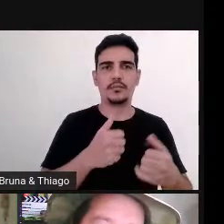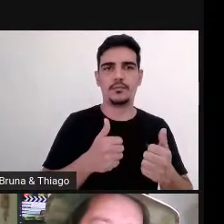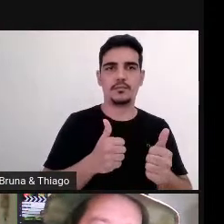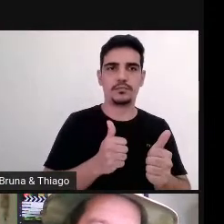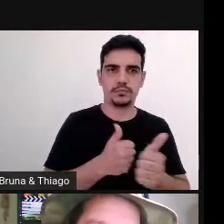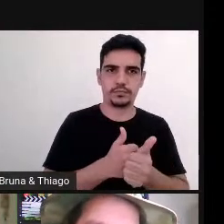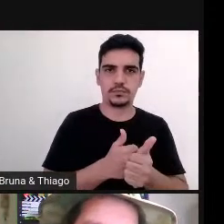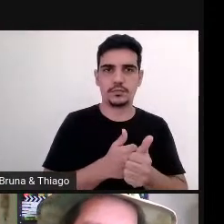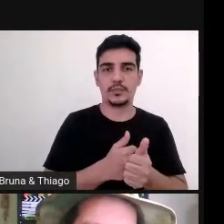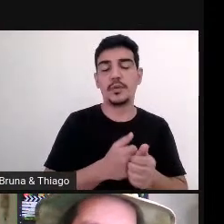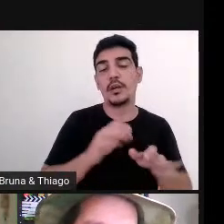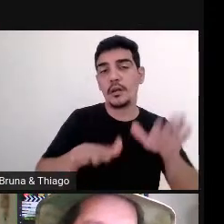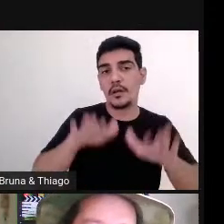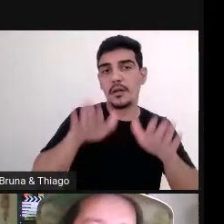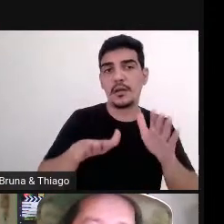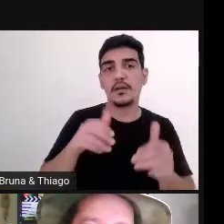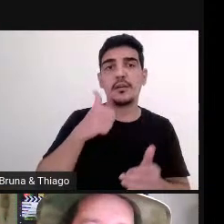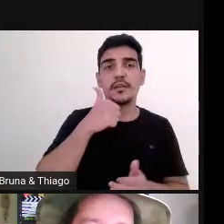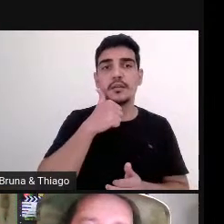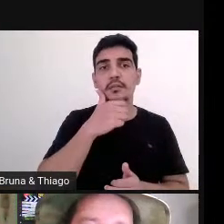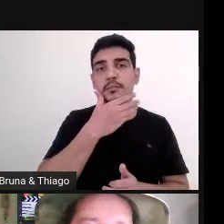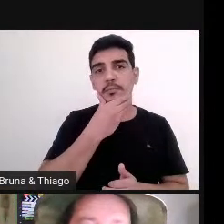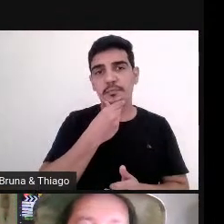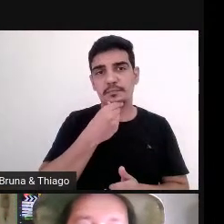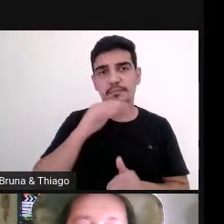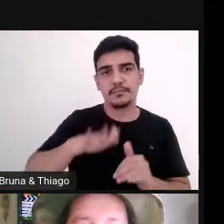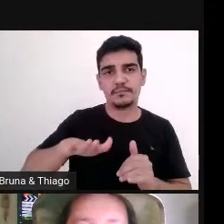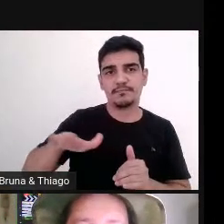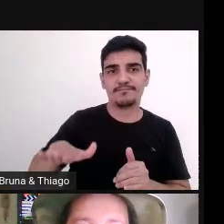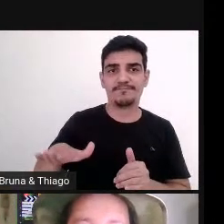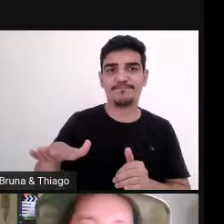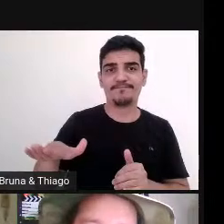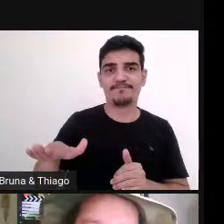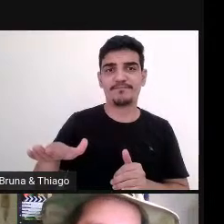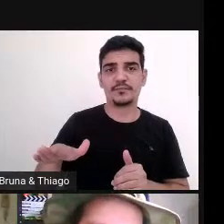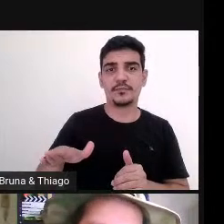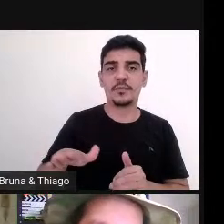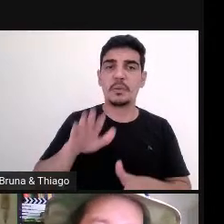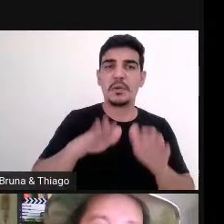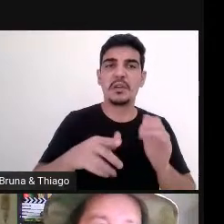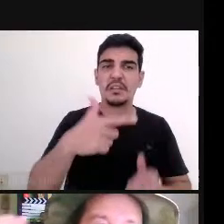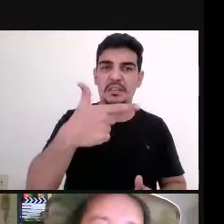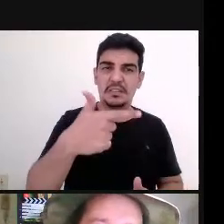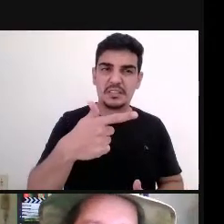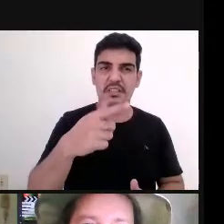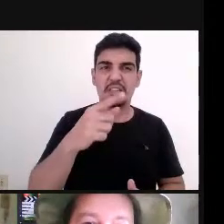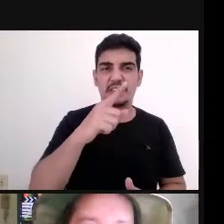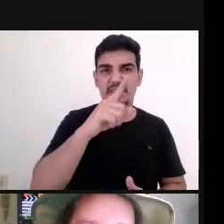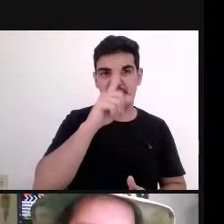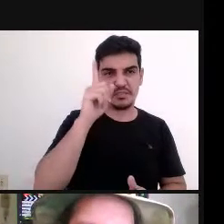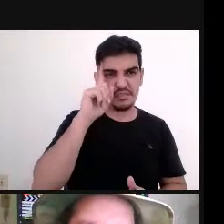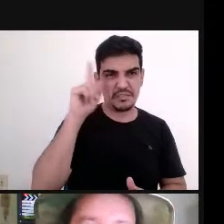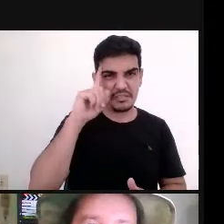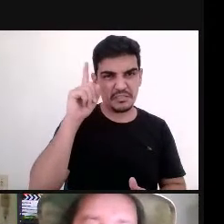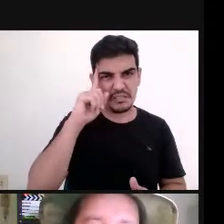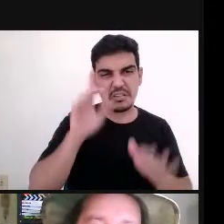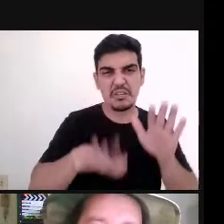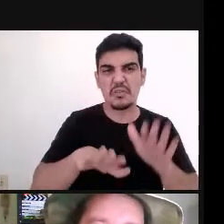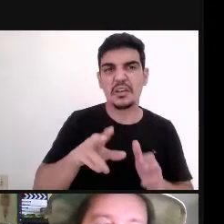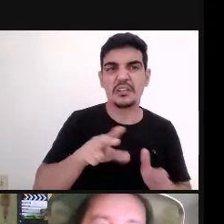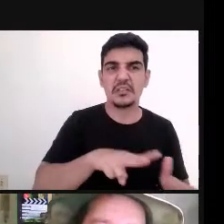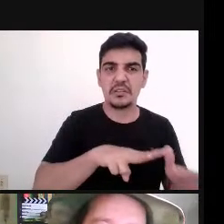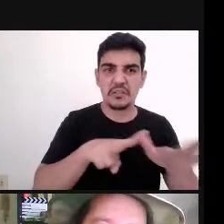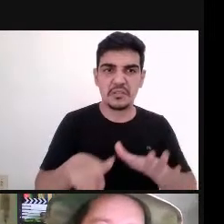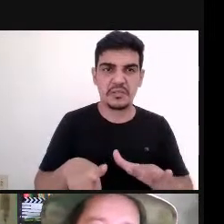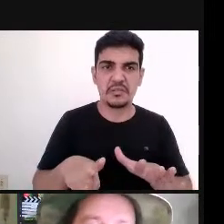provavelmente essa criança, mais de 5, 7 dias para ficar com a perna desse jeito, tá? São muitos dias, uma semana talvez.